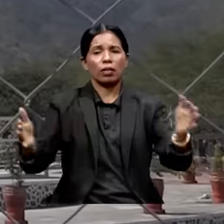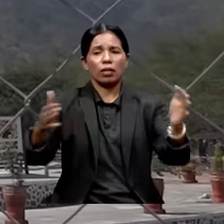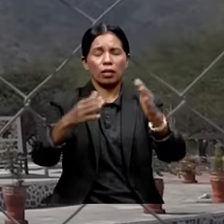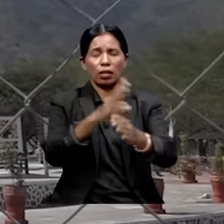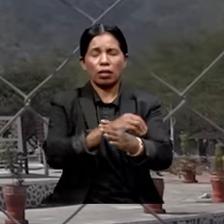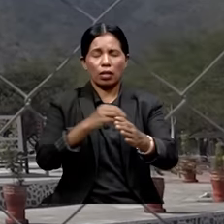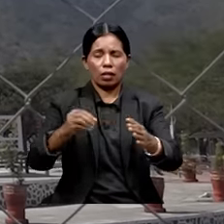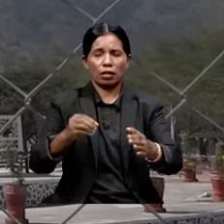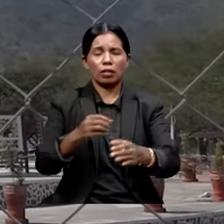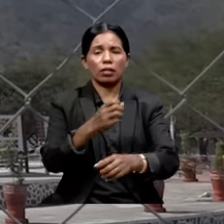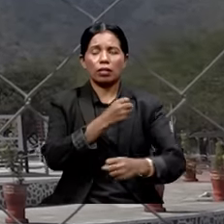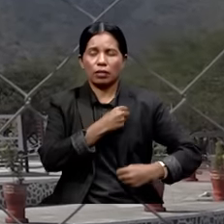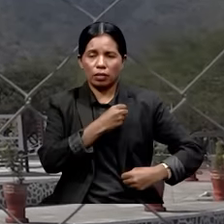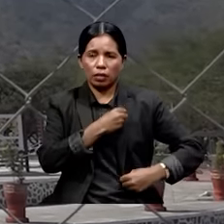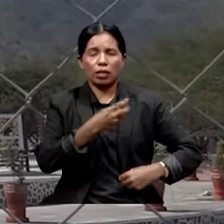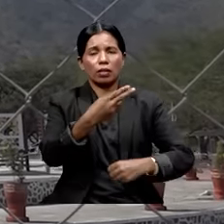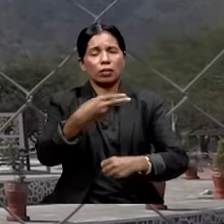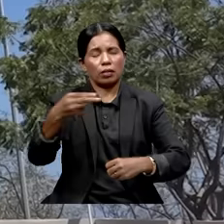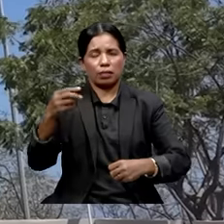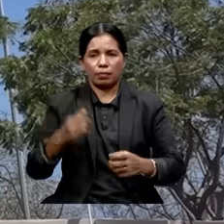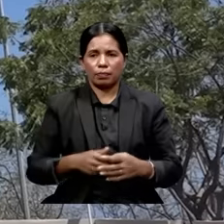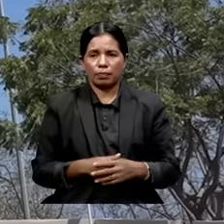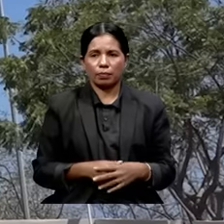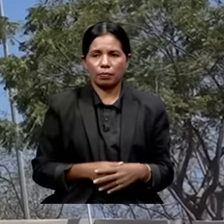presaun makas militar Indonesia niang.